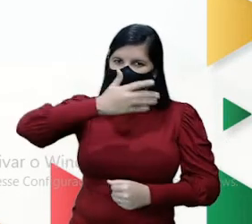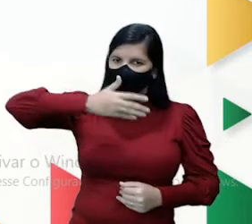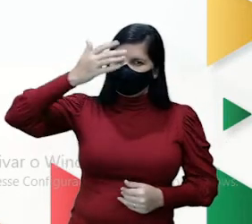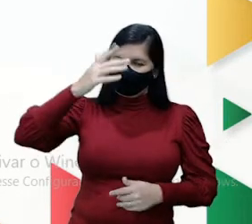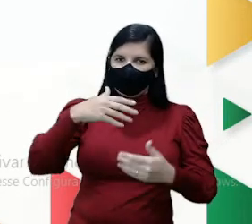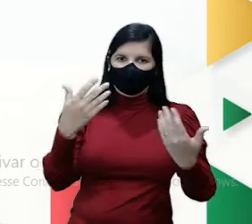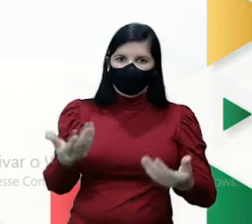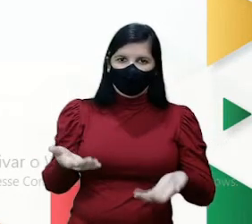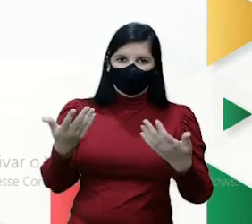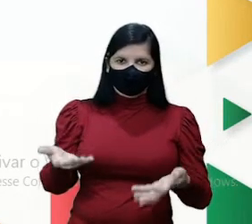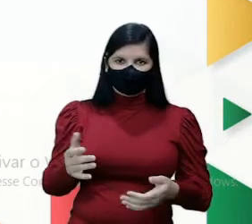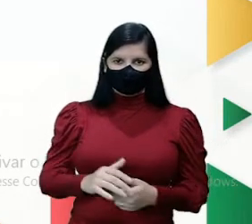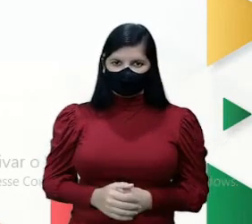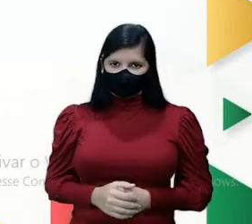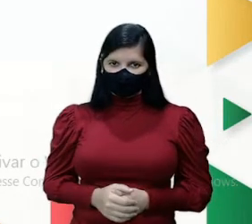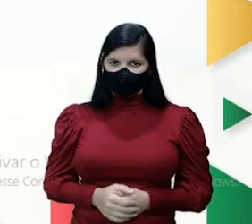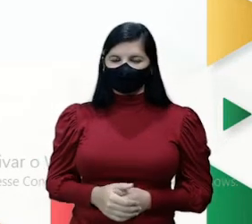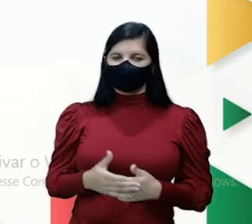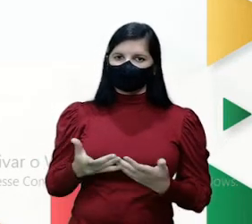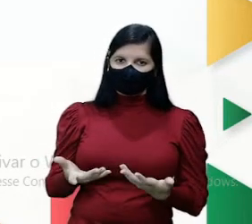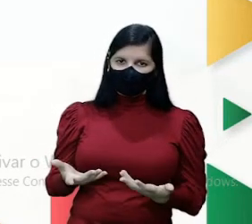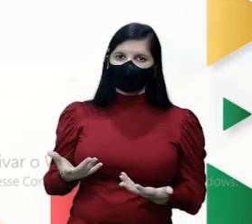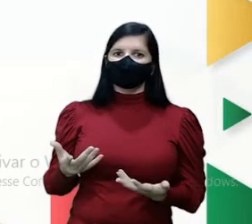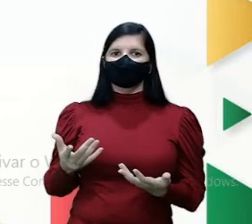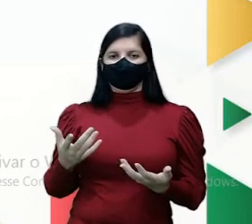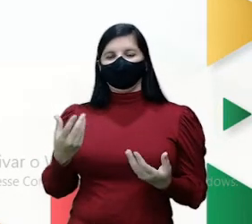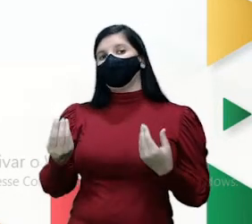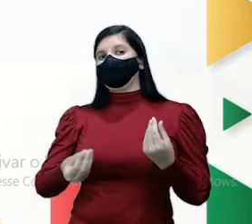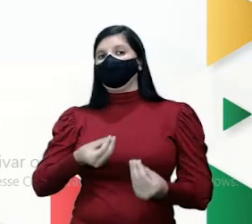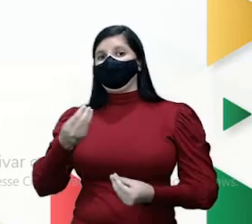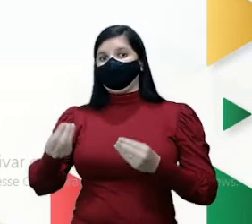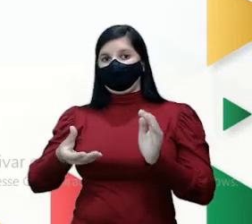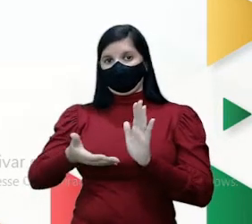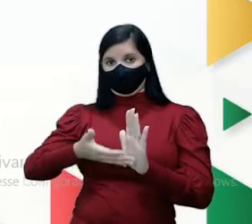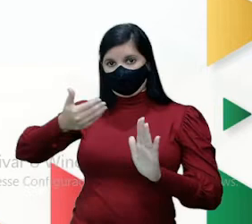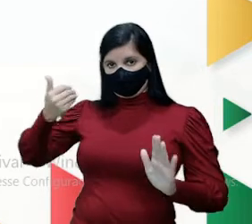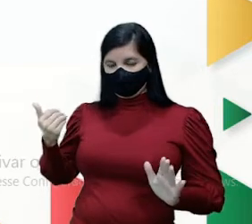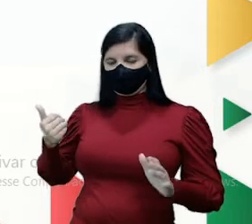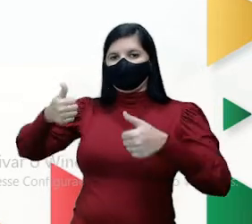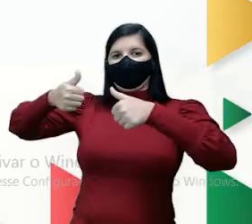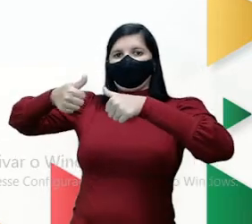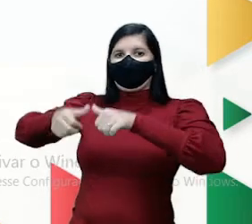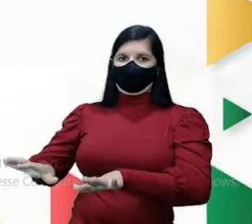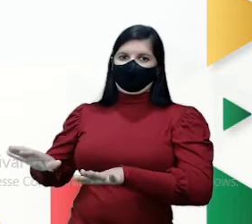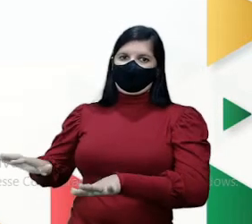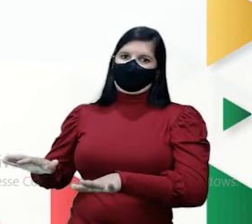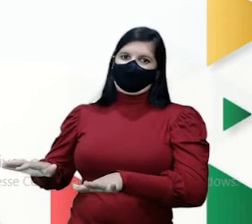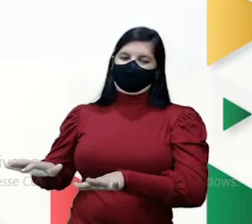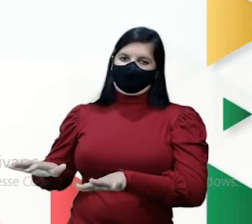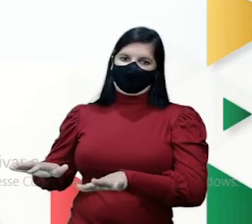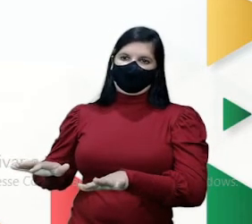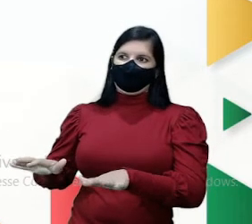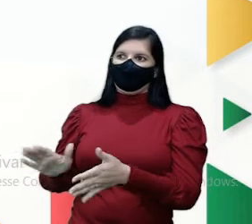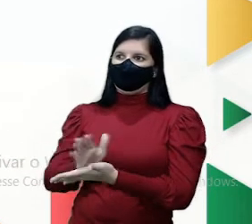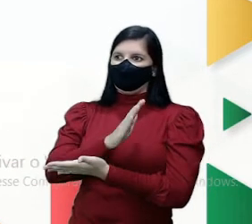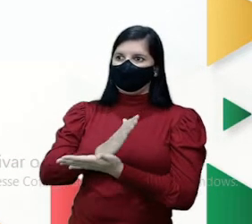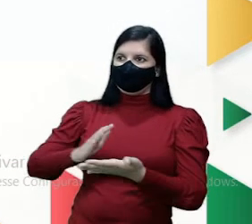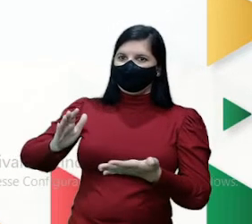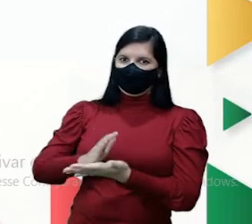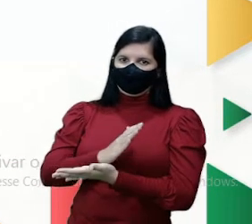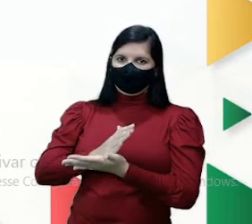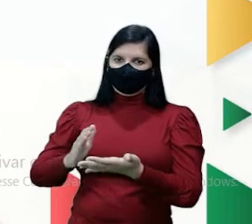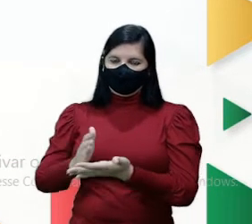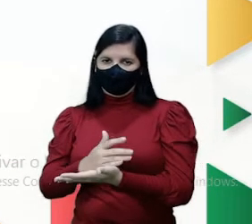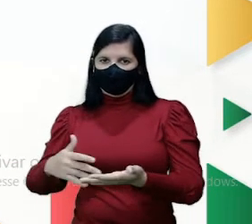leves e são demais para sedimentar. Então elas permanecem suspensas. Assim, para tornar